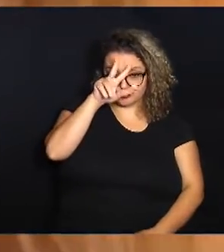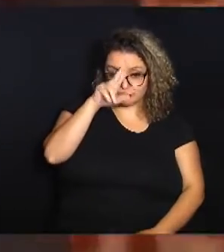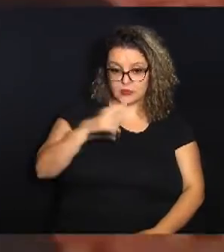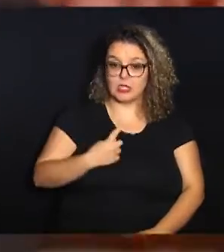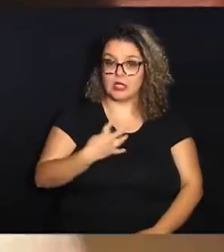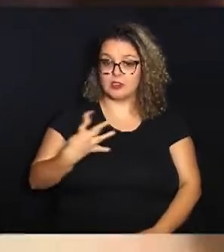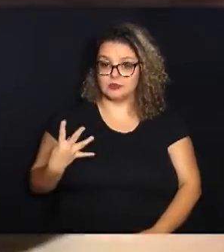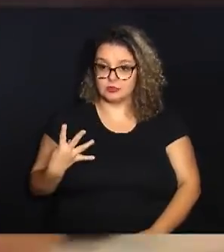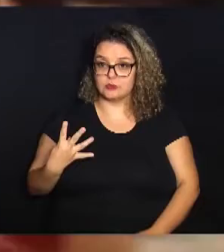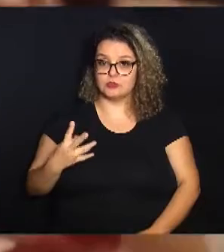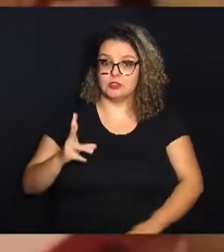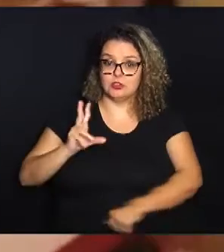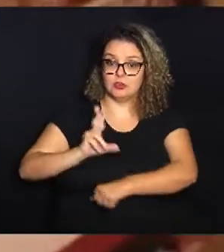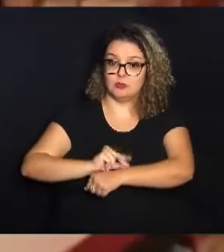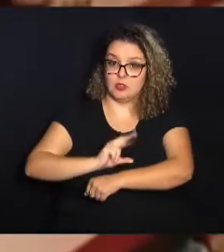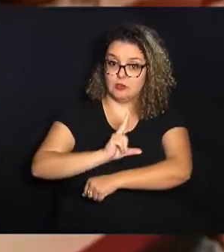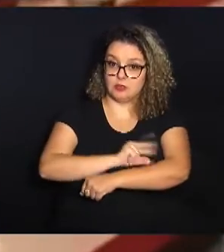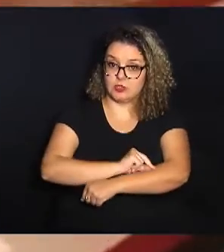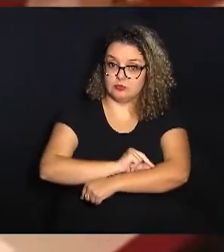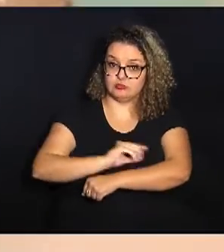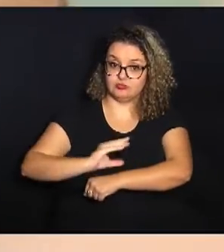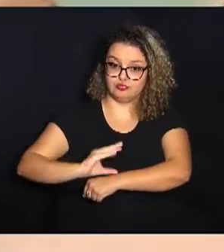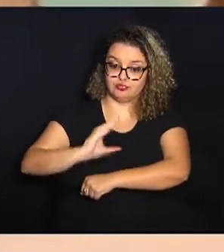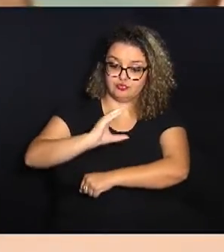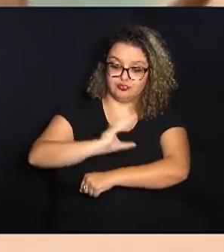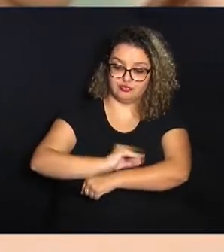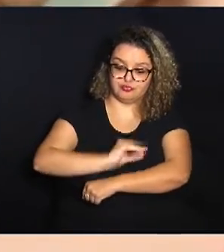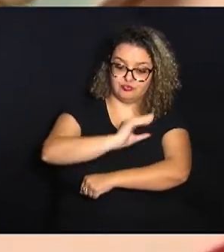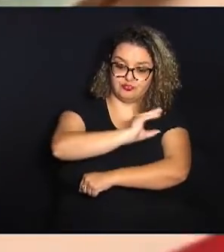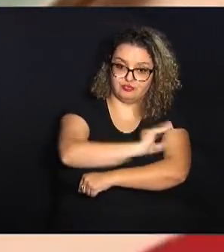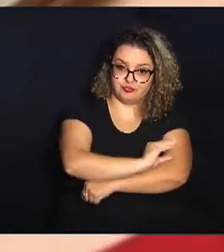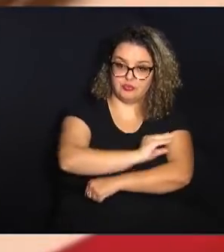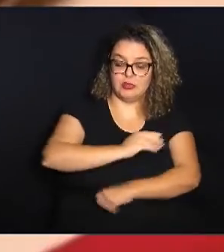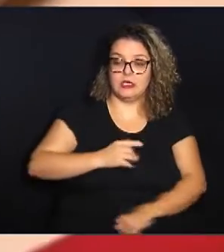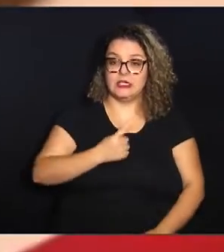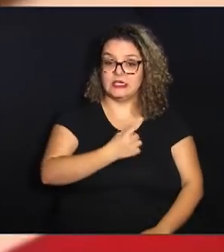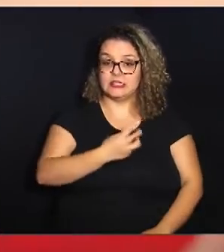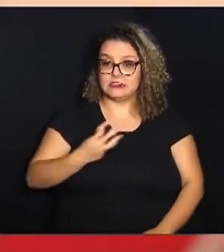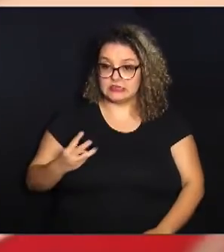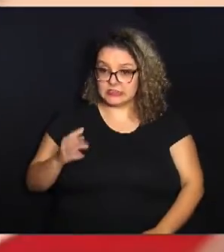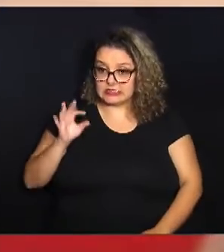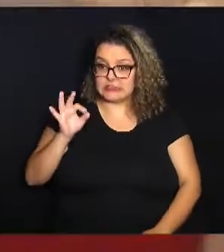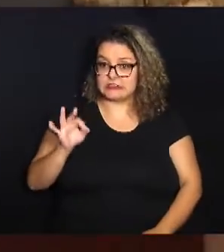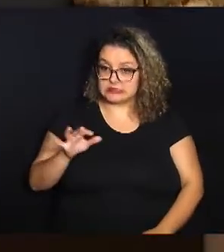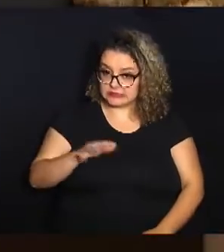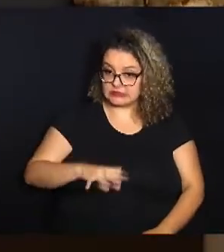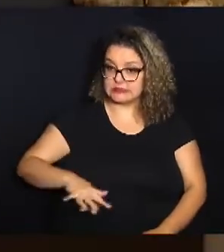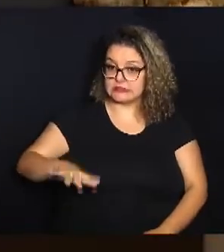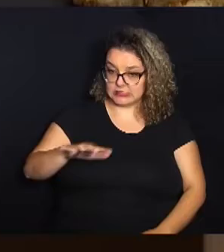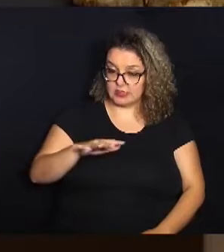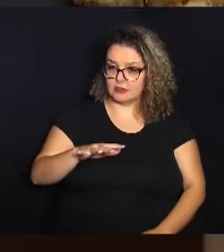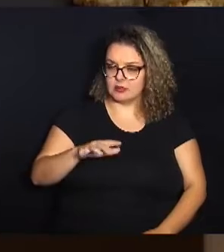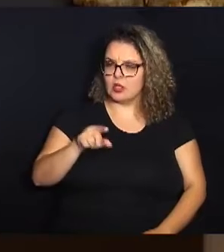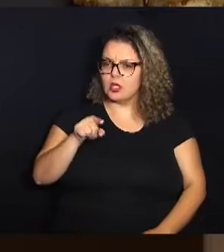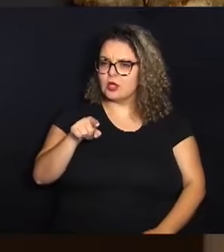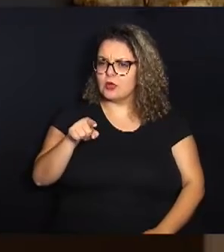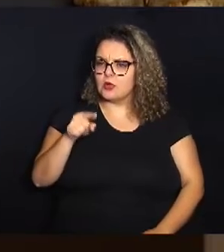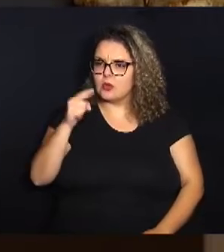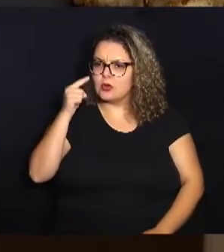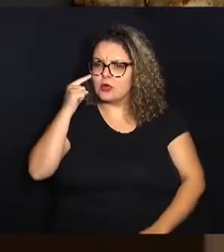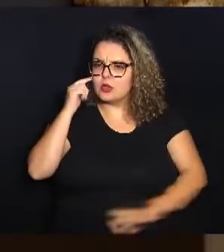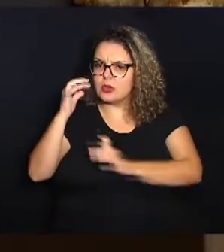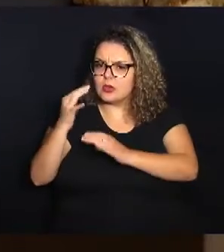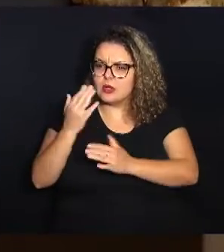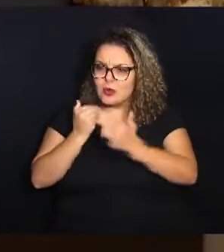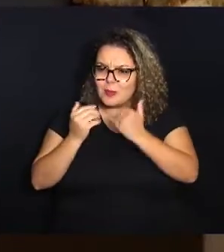e gafanhotos e grilos, que têm uma fatia de 13% deste mercado. E você já pensou em